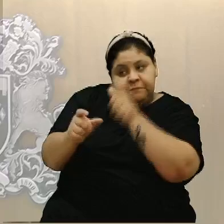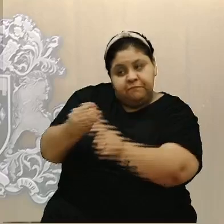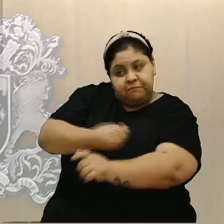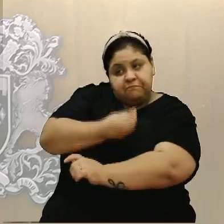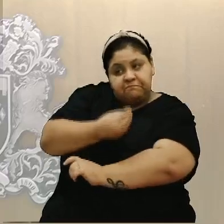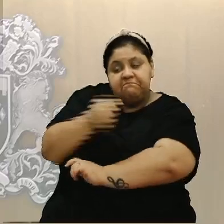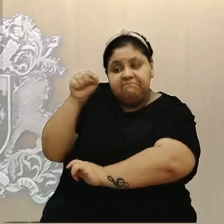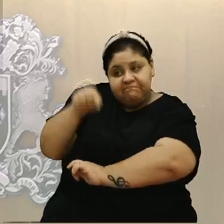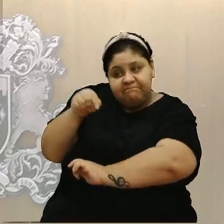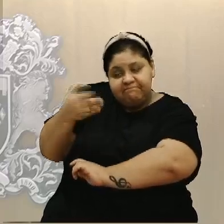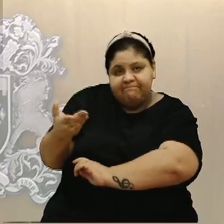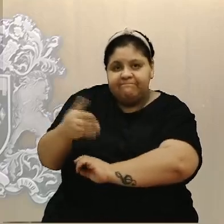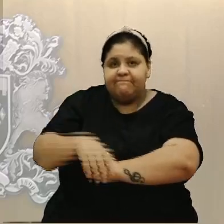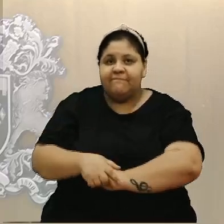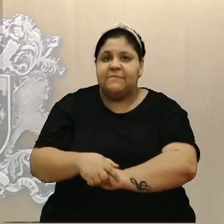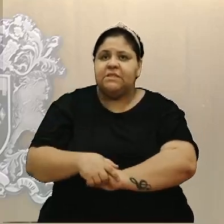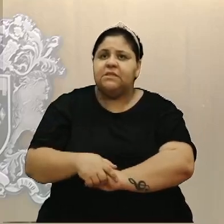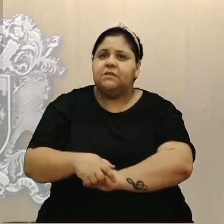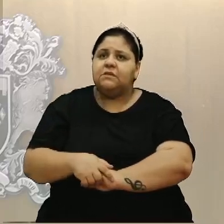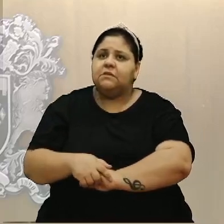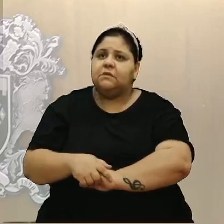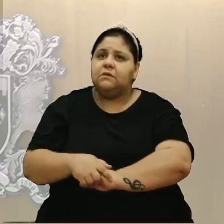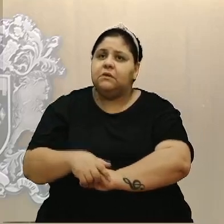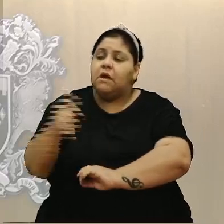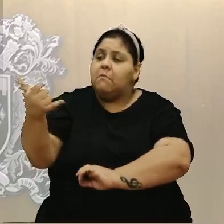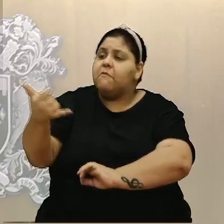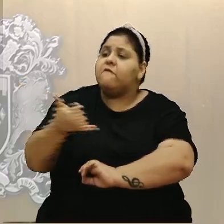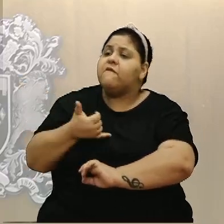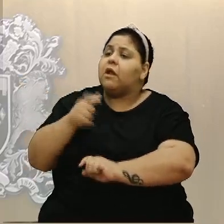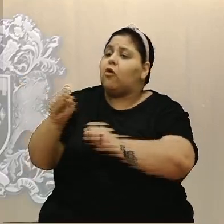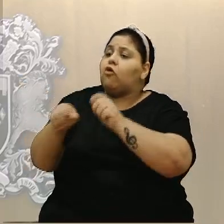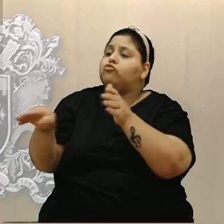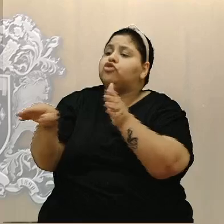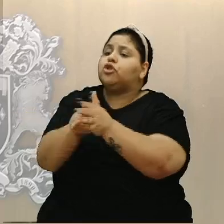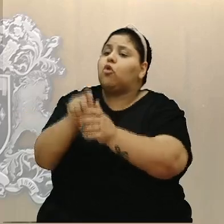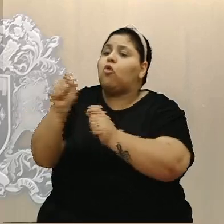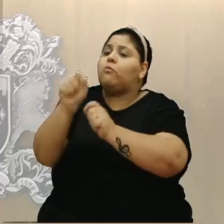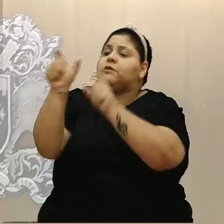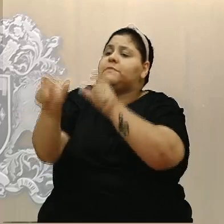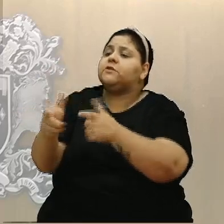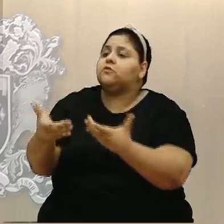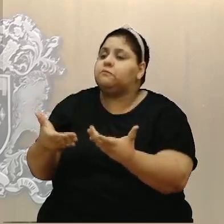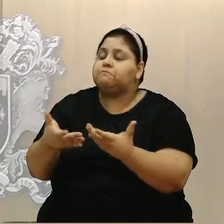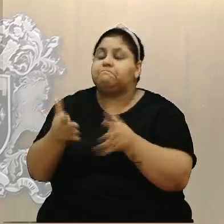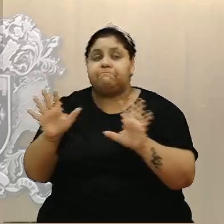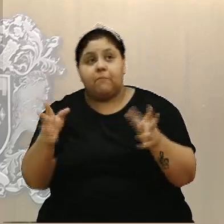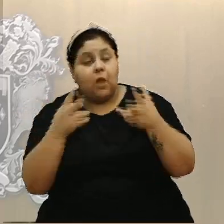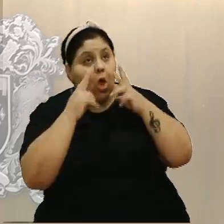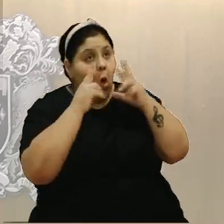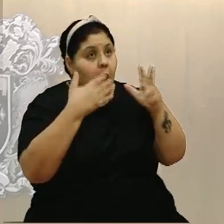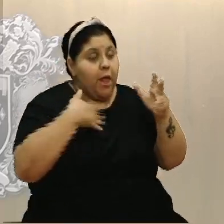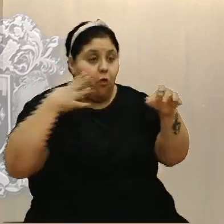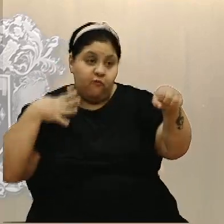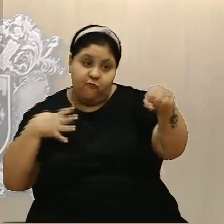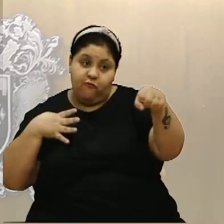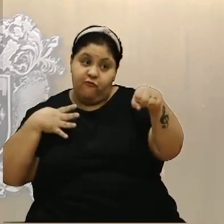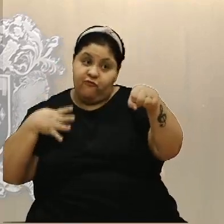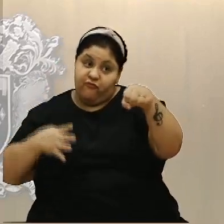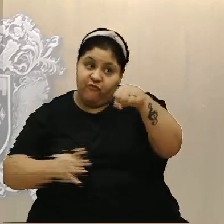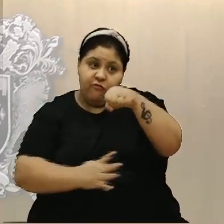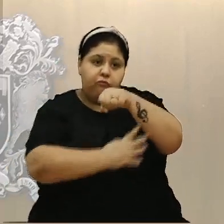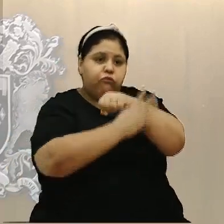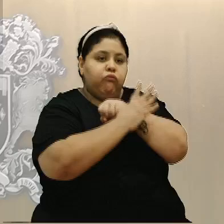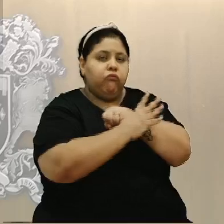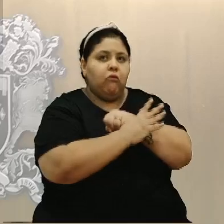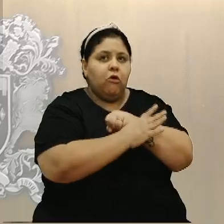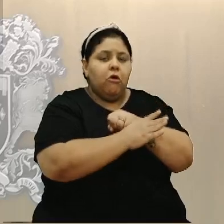são as pessoas aqui, me digas de onde tu vens, como são as pessoas. Olha, meu senhor, eu sou um peregrino, eu vou